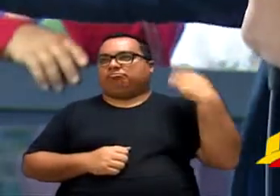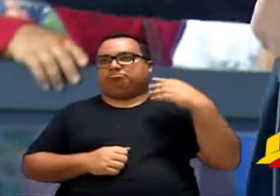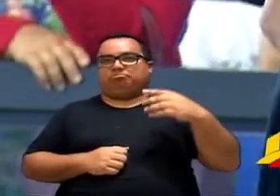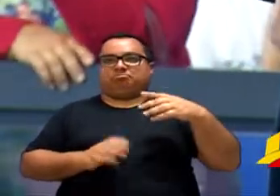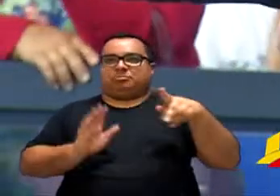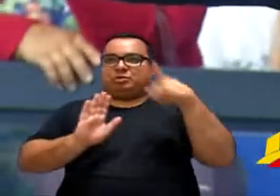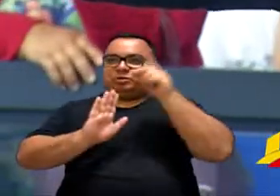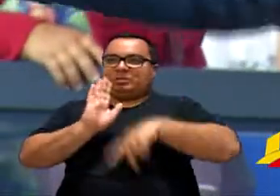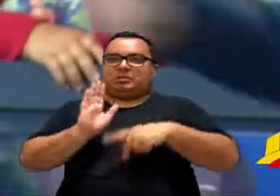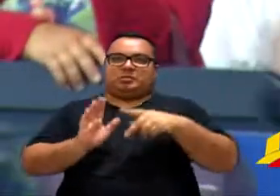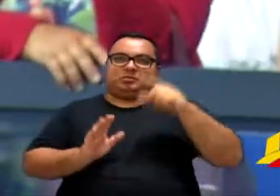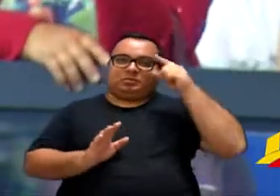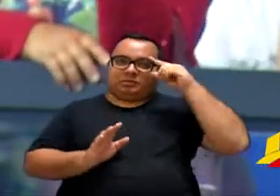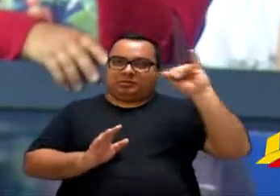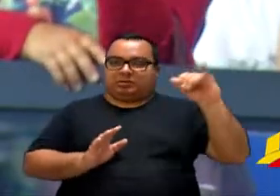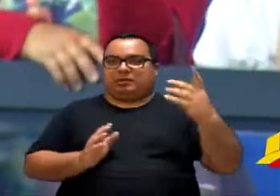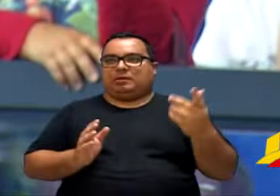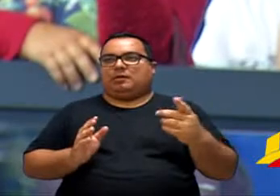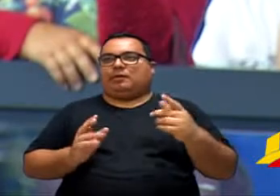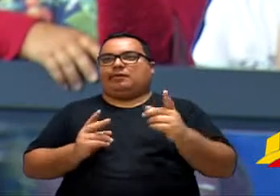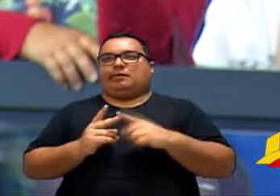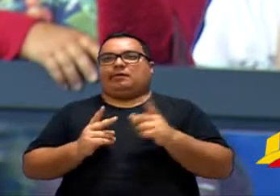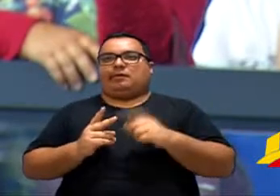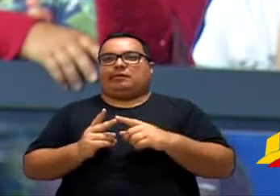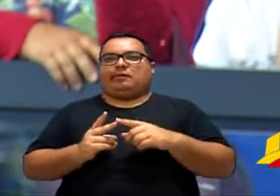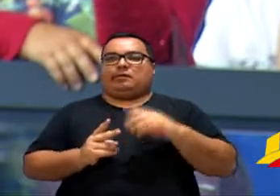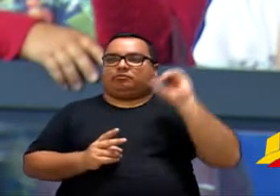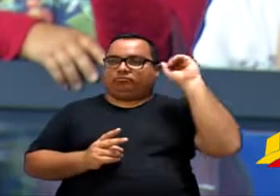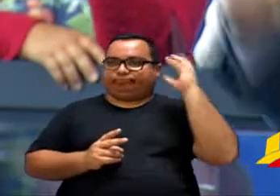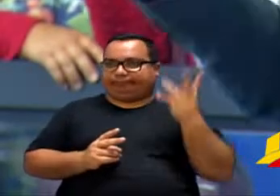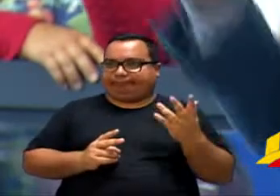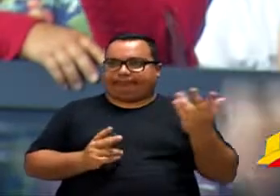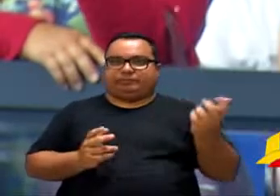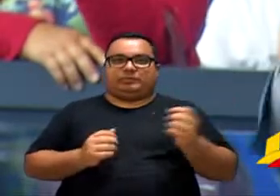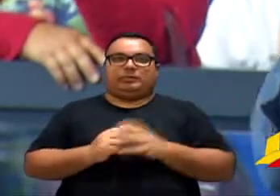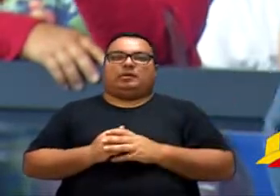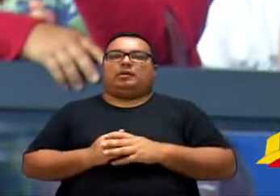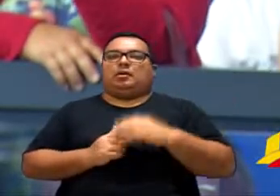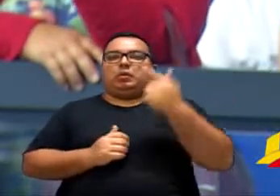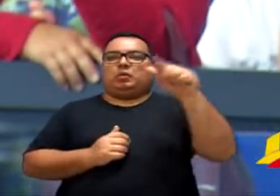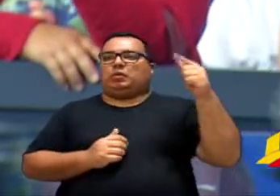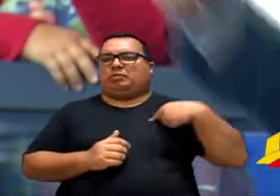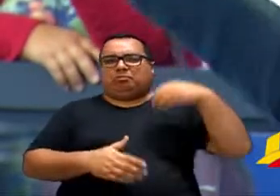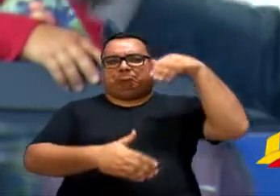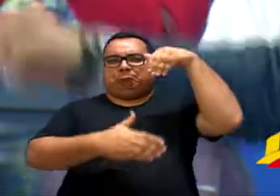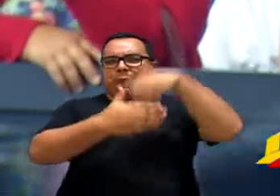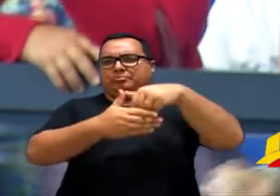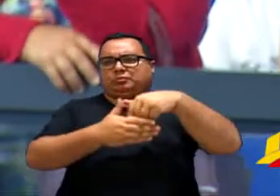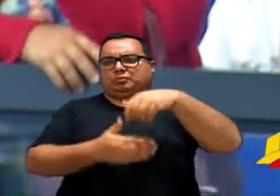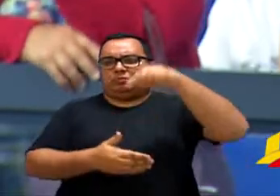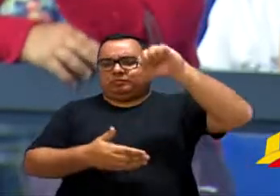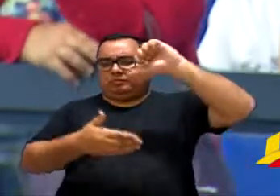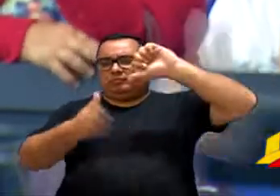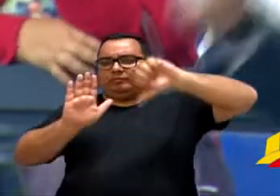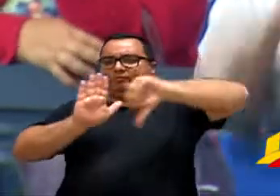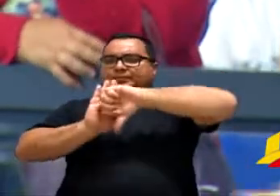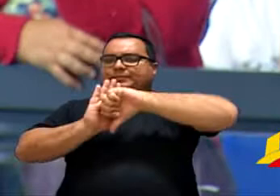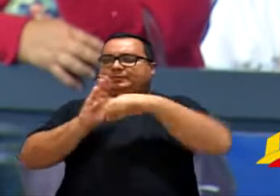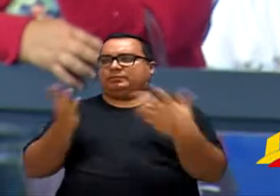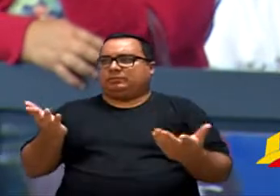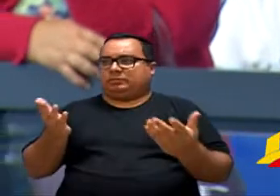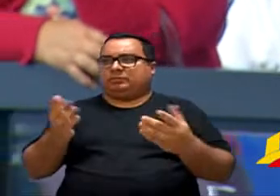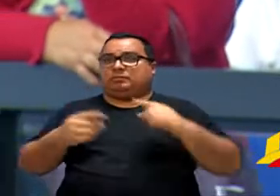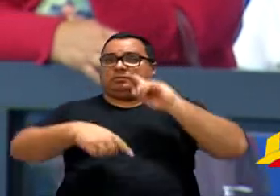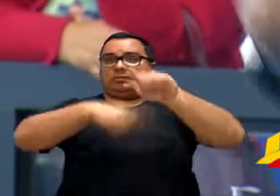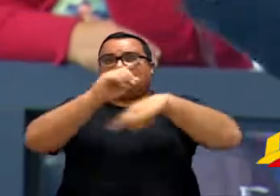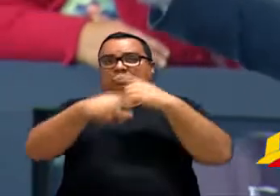Fernanda da Iara que eu não concorda concordava ideologicamente até do governo que eu vou ter contra mas eu crescer legal na questão